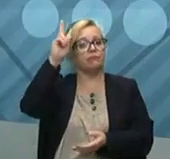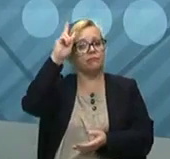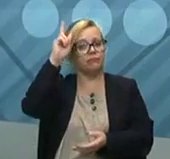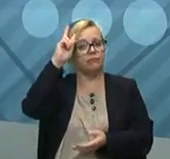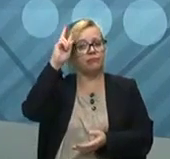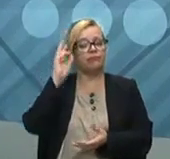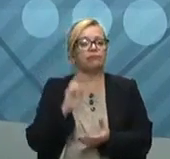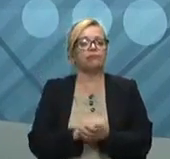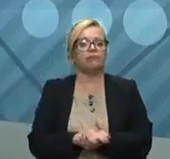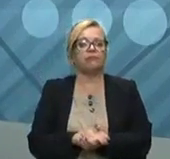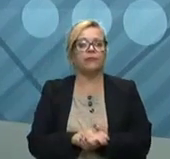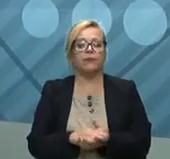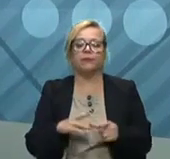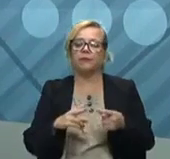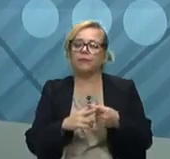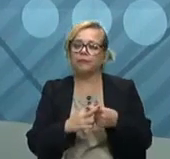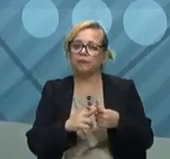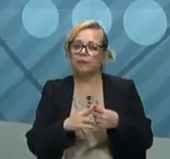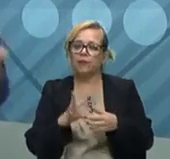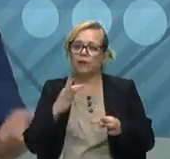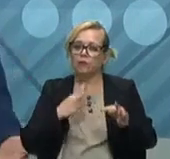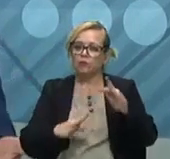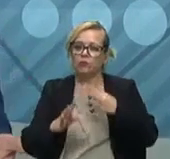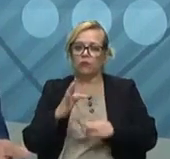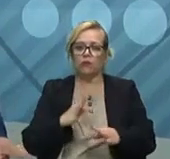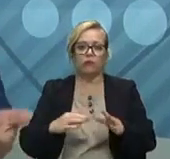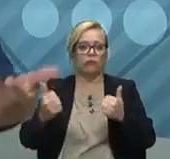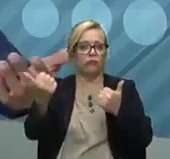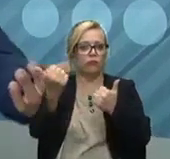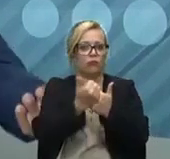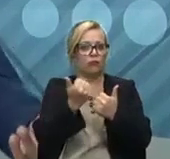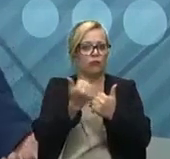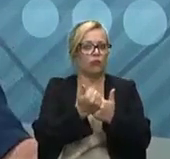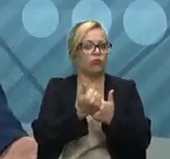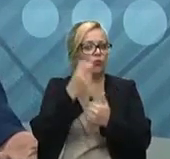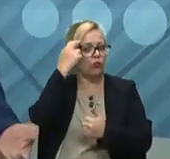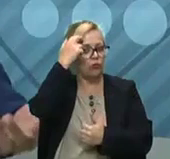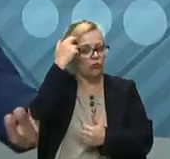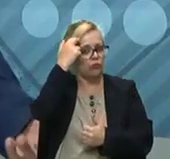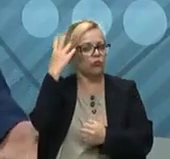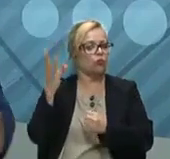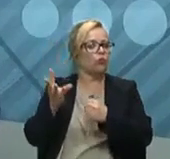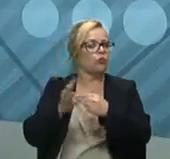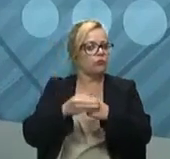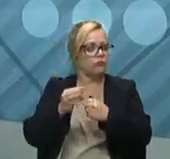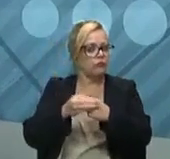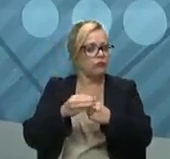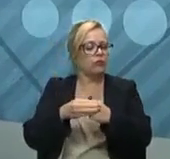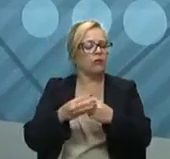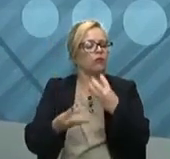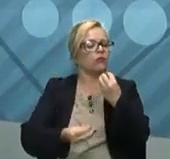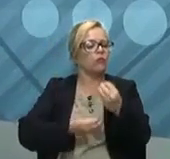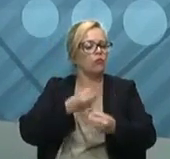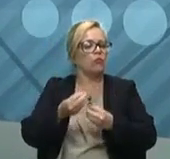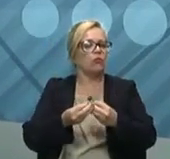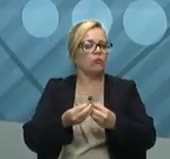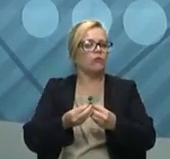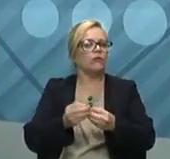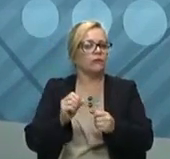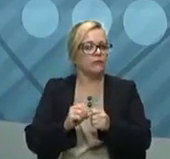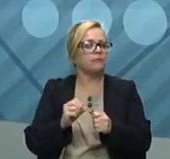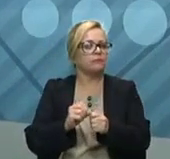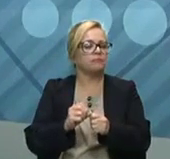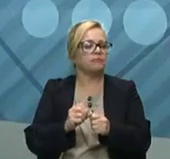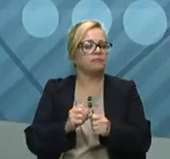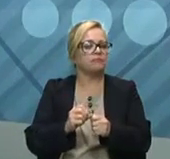que essas ferramentas tecnológicas não devem substituir o seu conhecimento da fórmula, o procedimento manual.